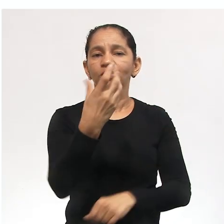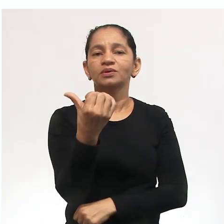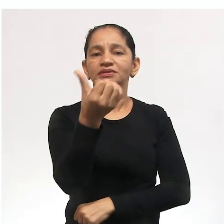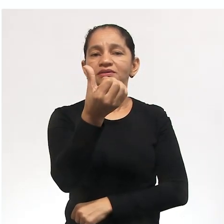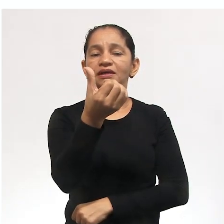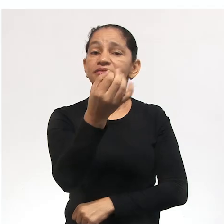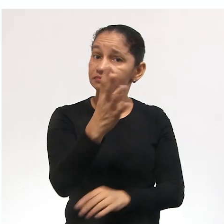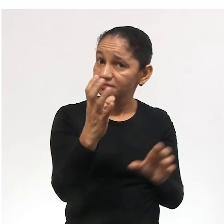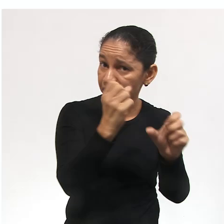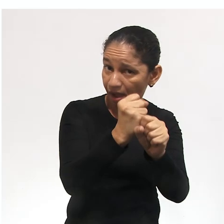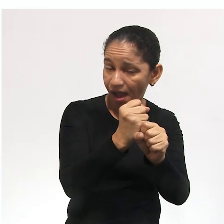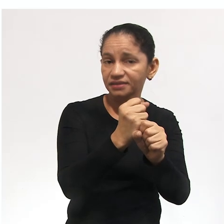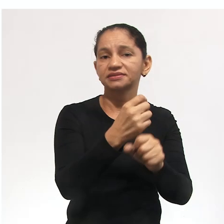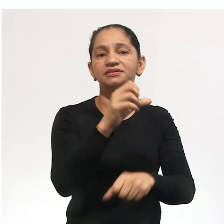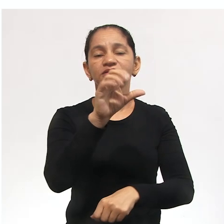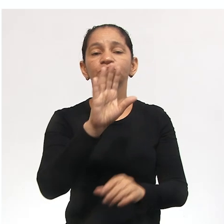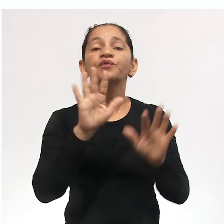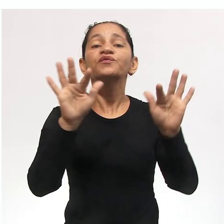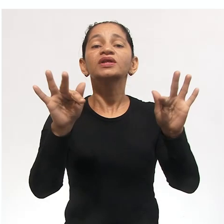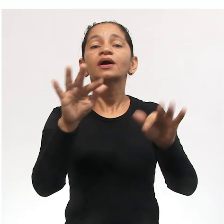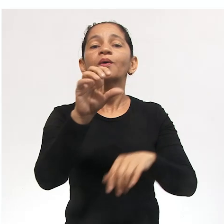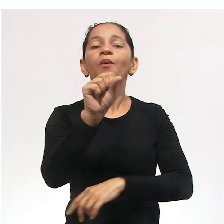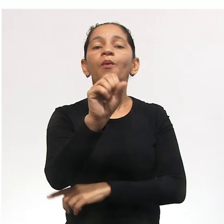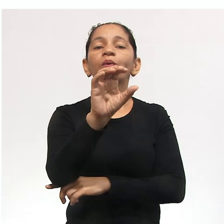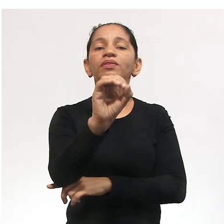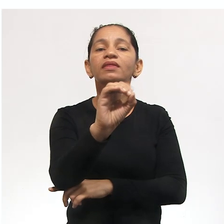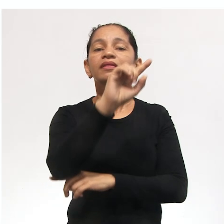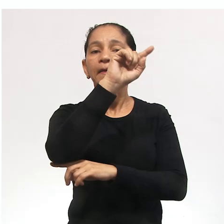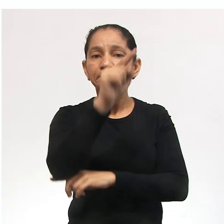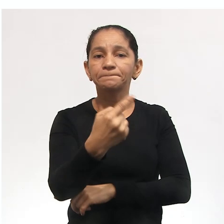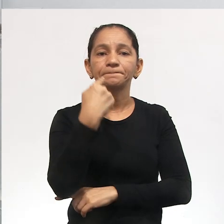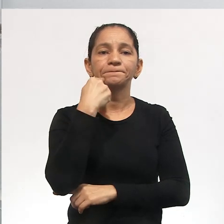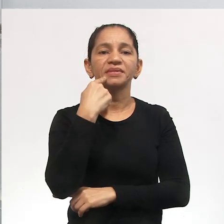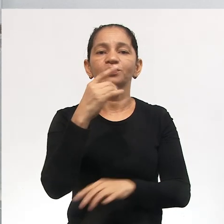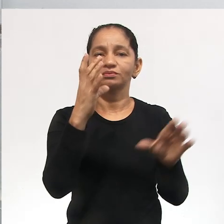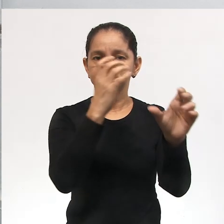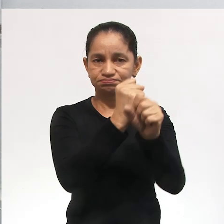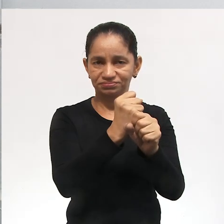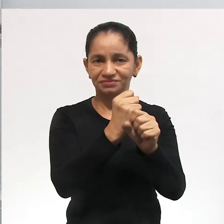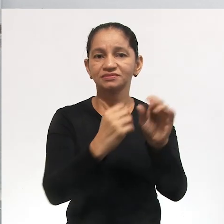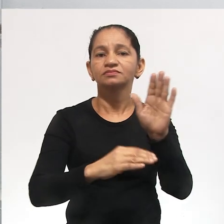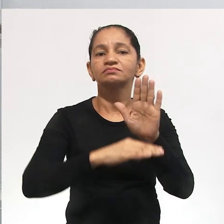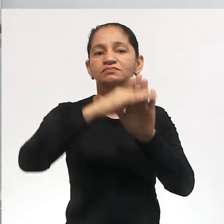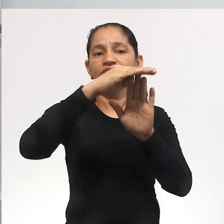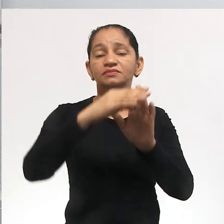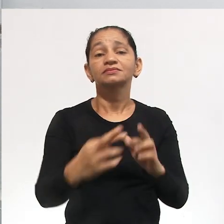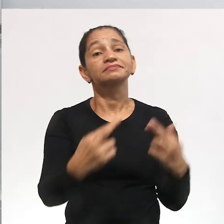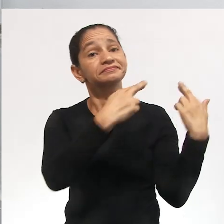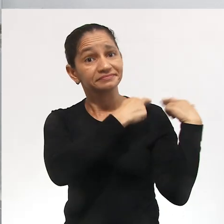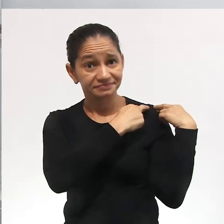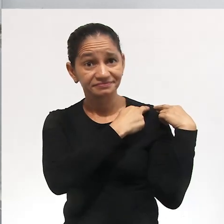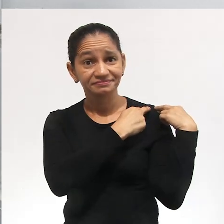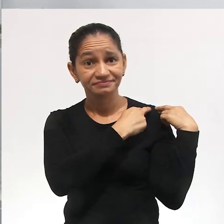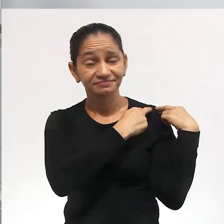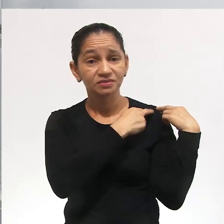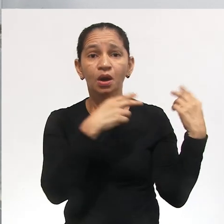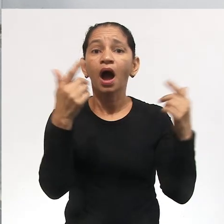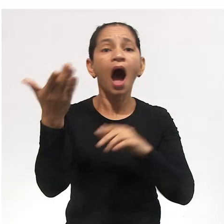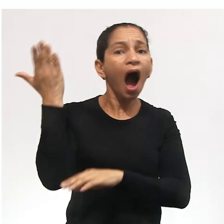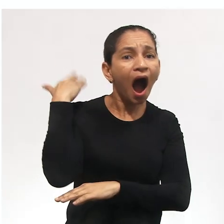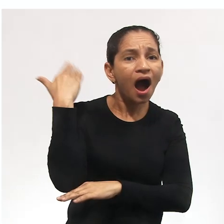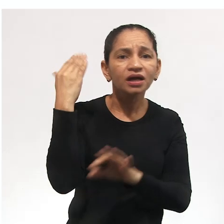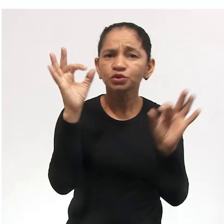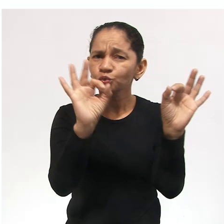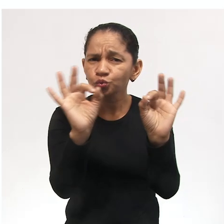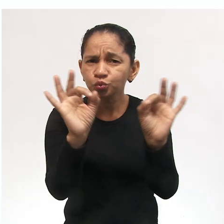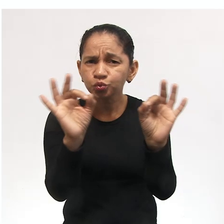passivo, nós temos o quê? O aumento dessa obrigação, que até então não tinha obrigação nenhuma, E agora nós temos